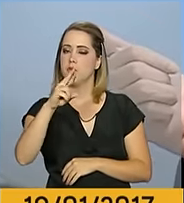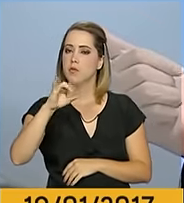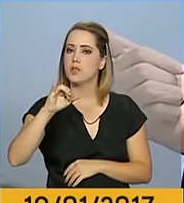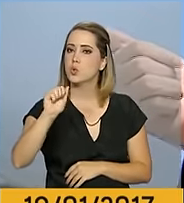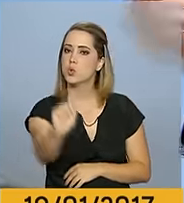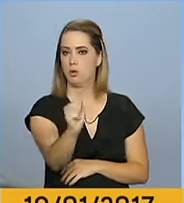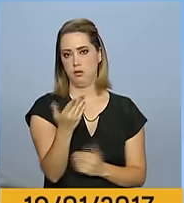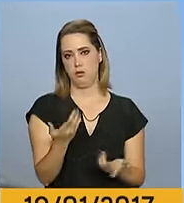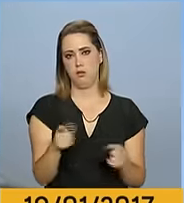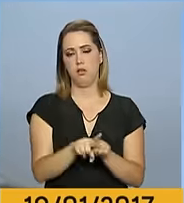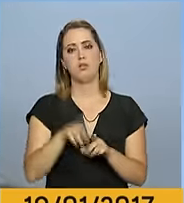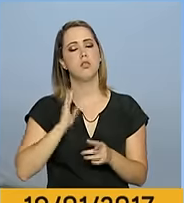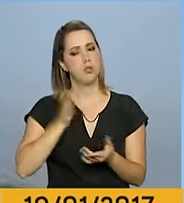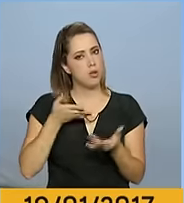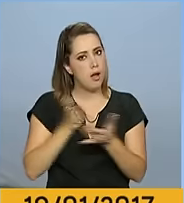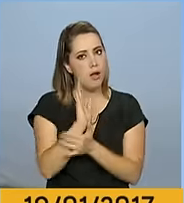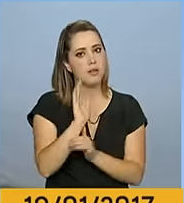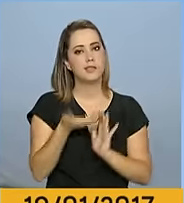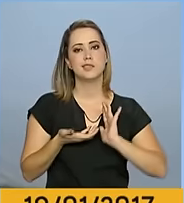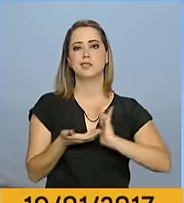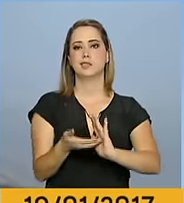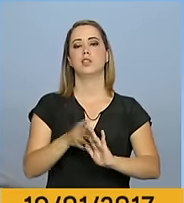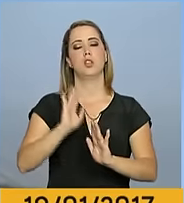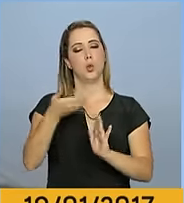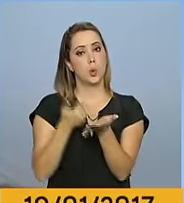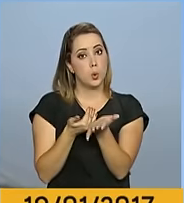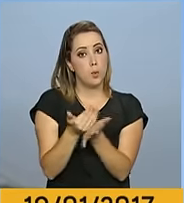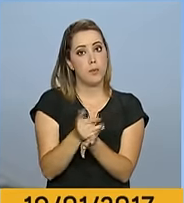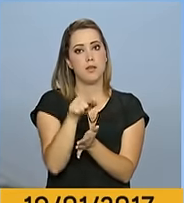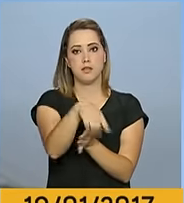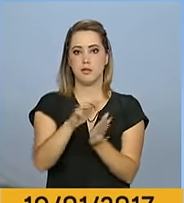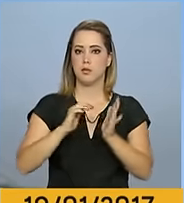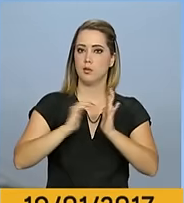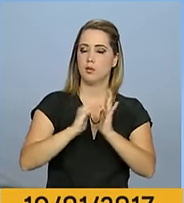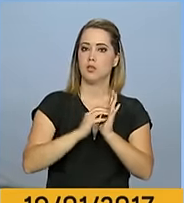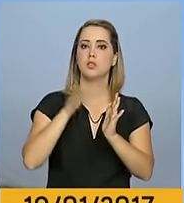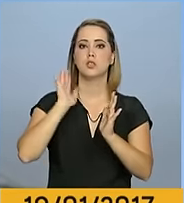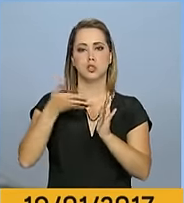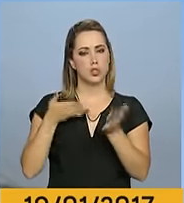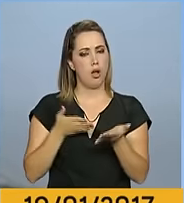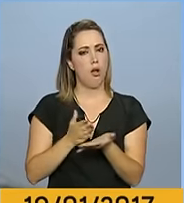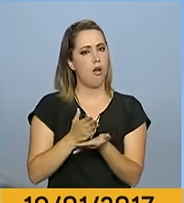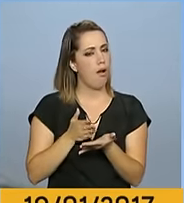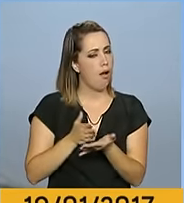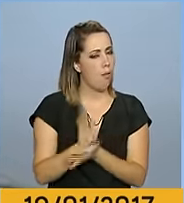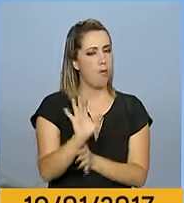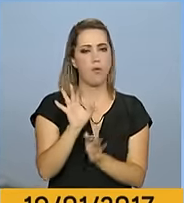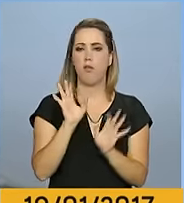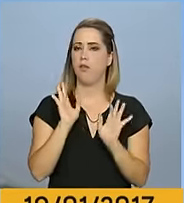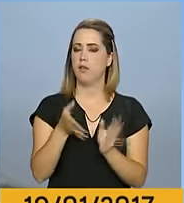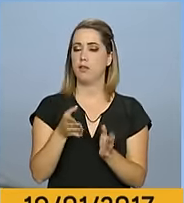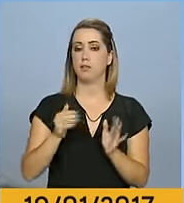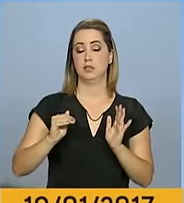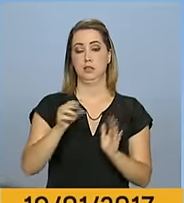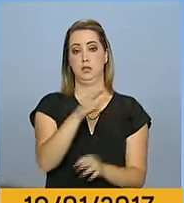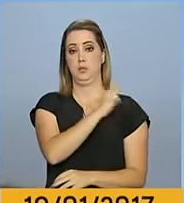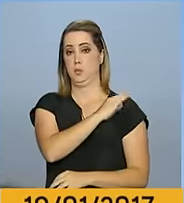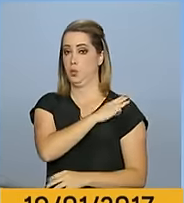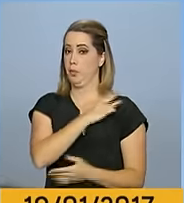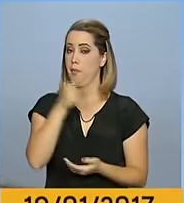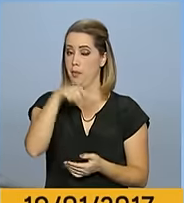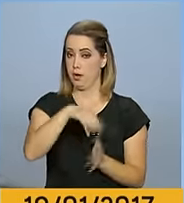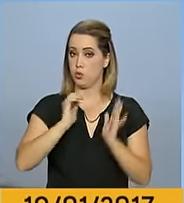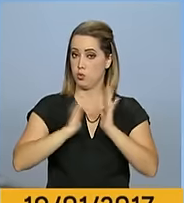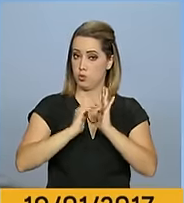na Câmara dos Deputados e agora, logo no início dos trabalhos do Senado Federal, aprovaremos a reforma do ensino médio. Portanto, digo aos senhores e